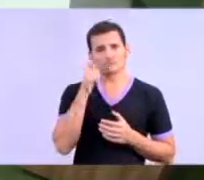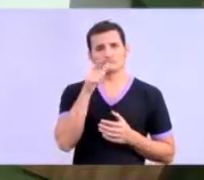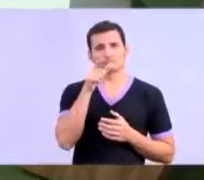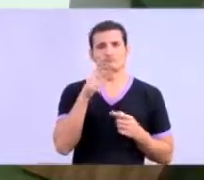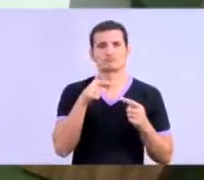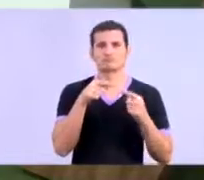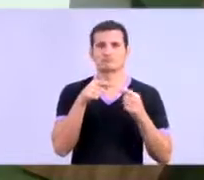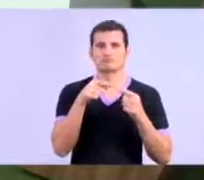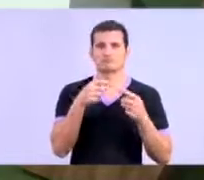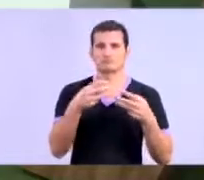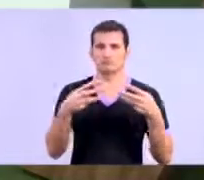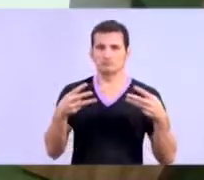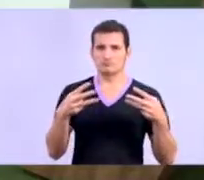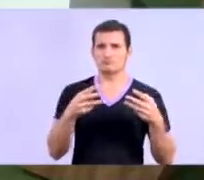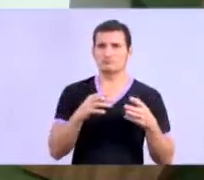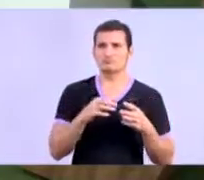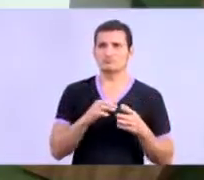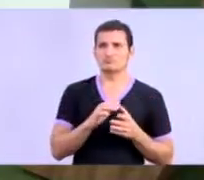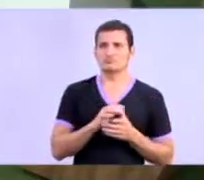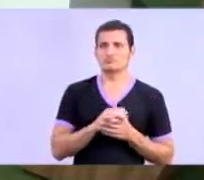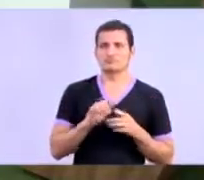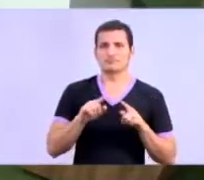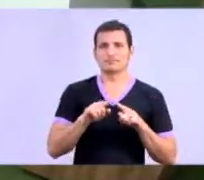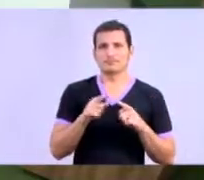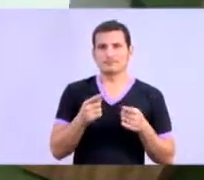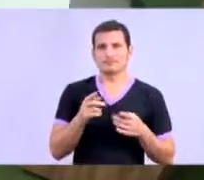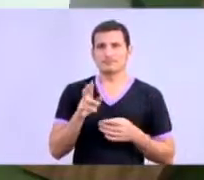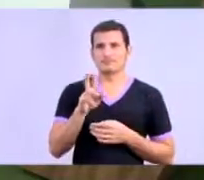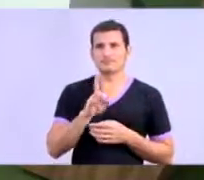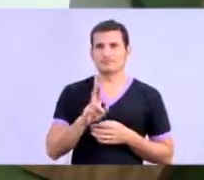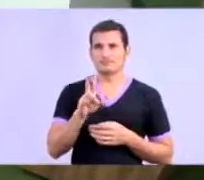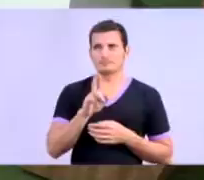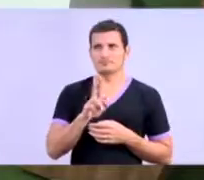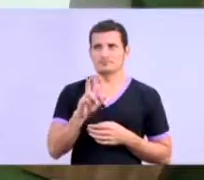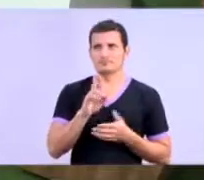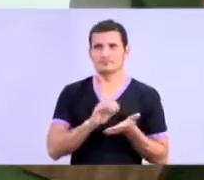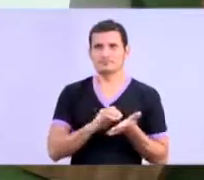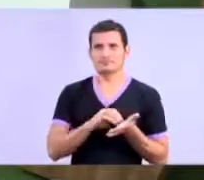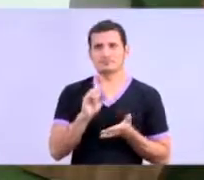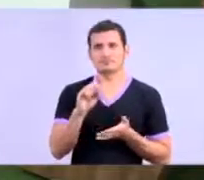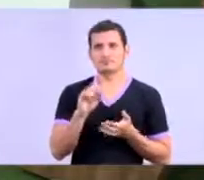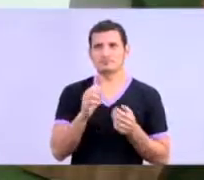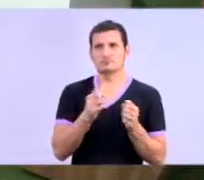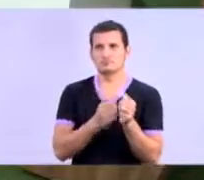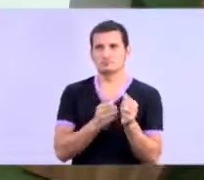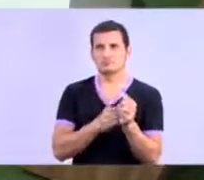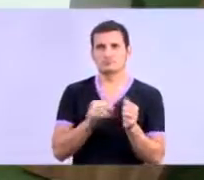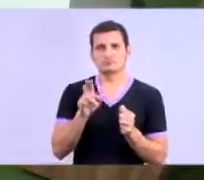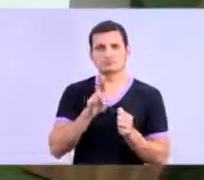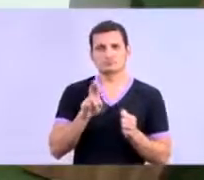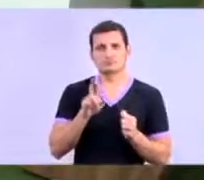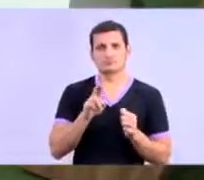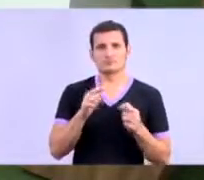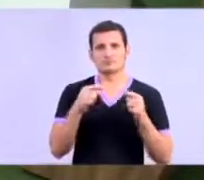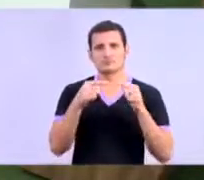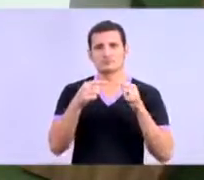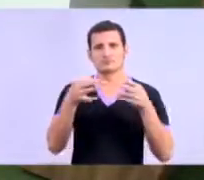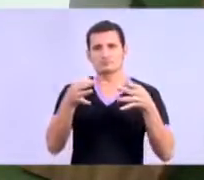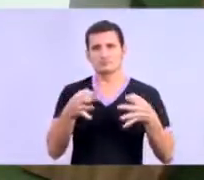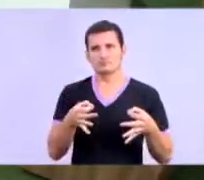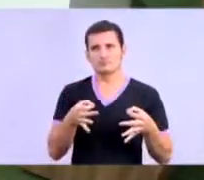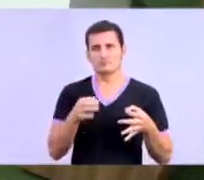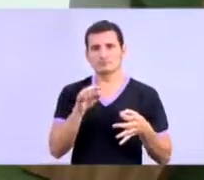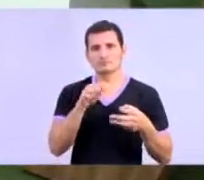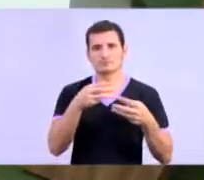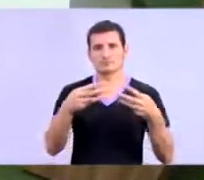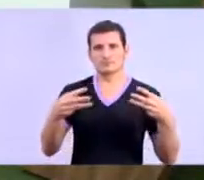aqui, só que o usuário, faltou o quê? A senha do usuário para a conexão correta naquela